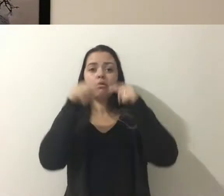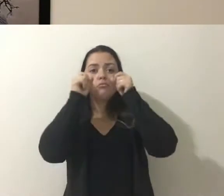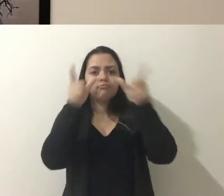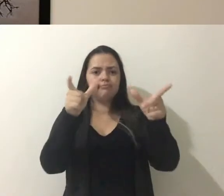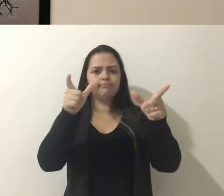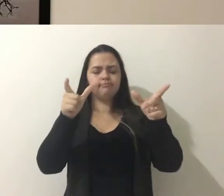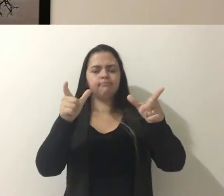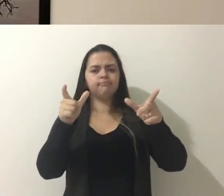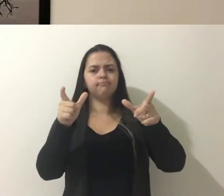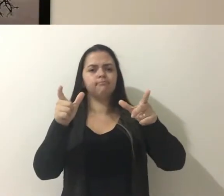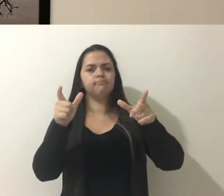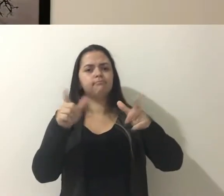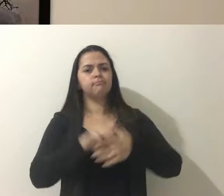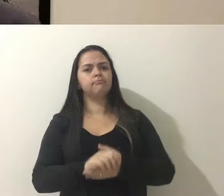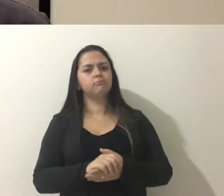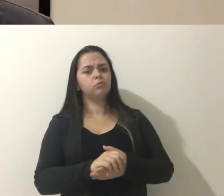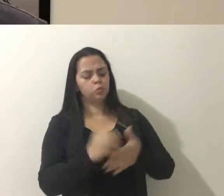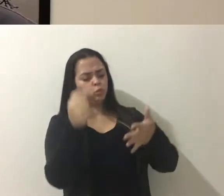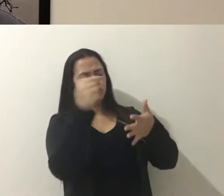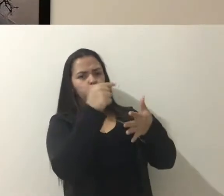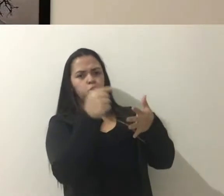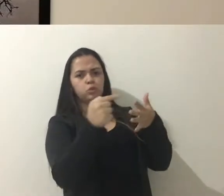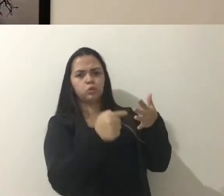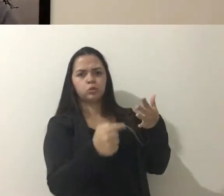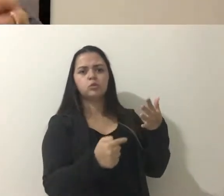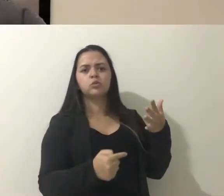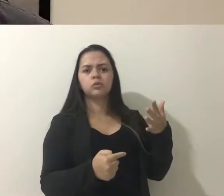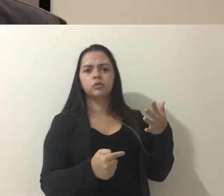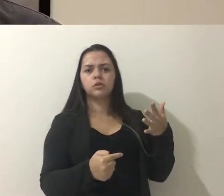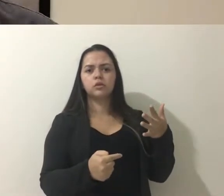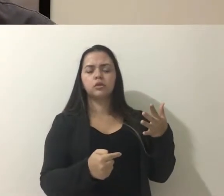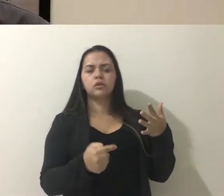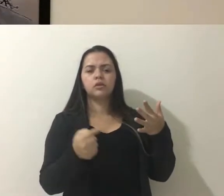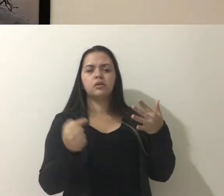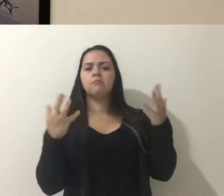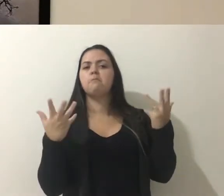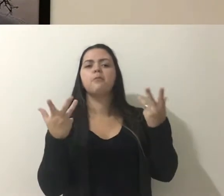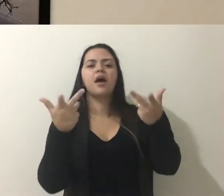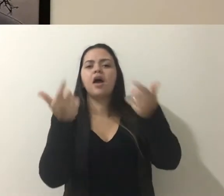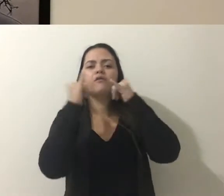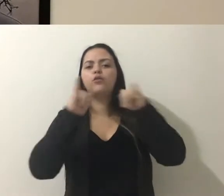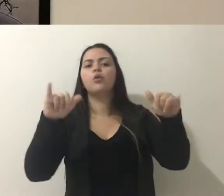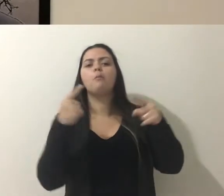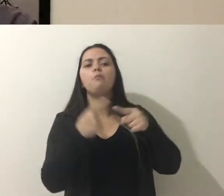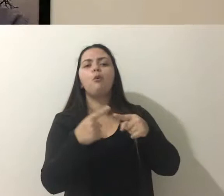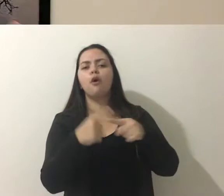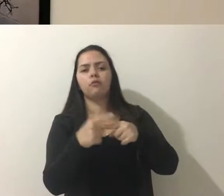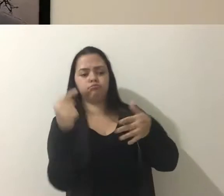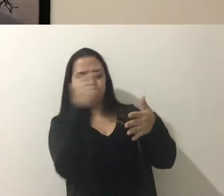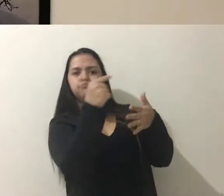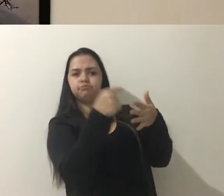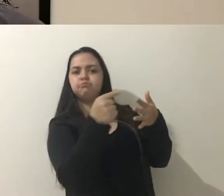atenção para alguns pontos que tornam essa notícia tão maravilhosa, que